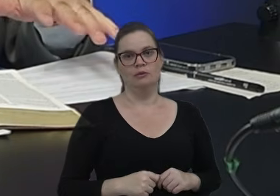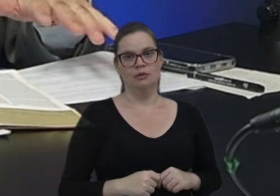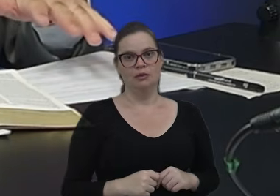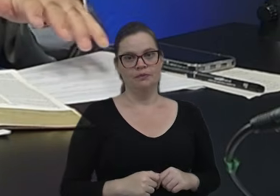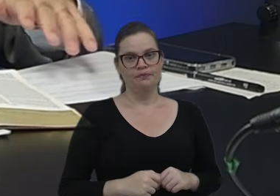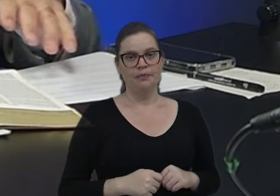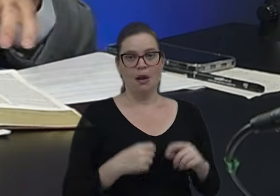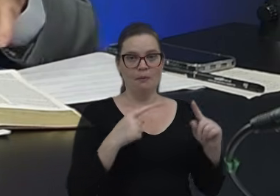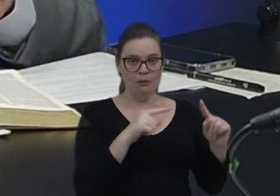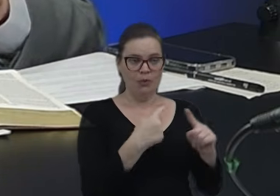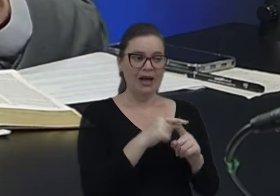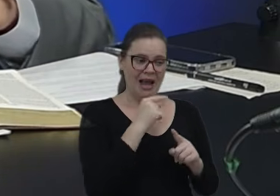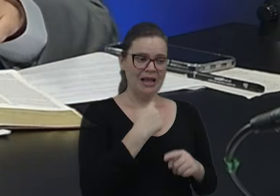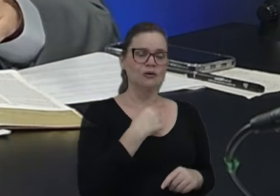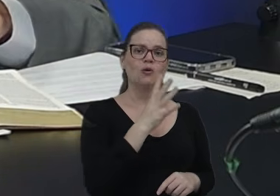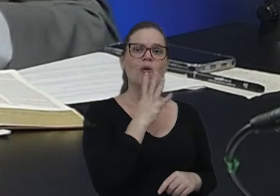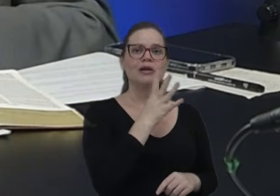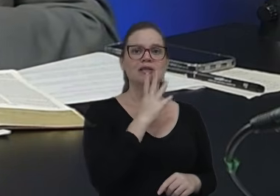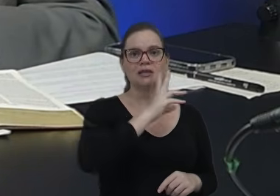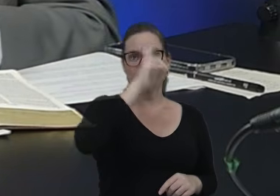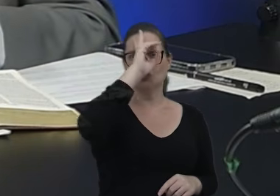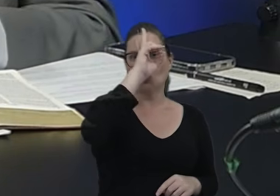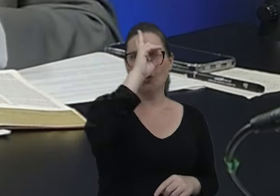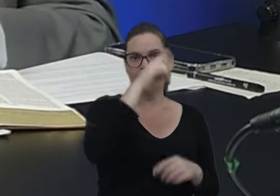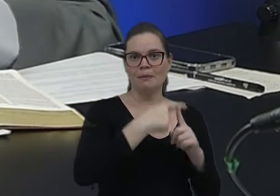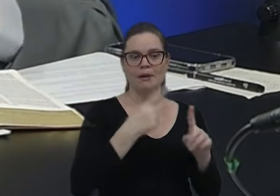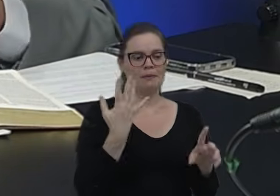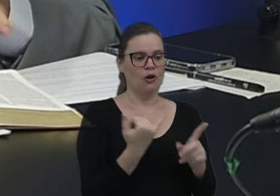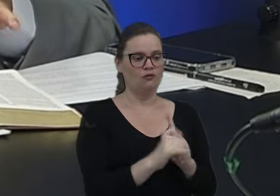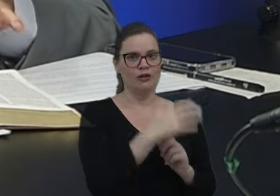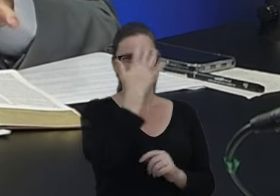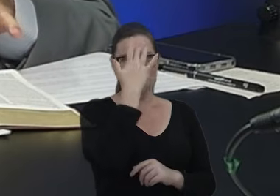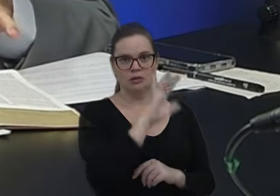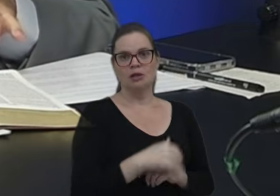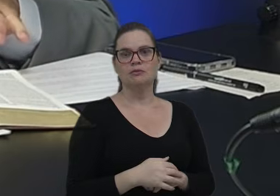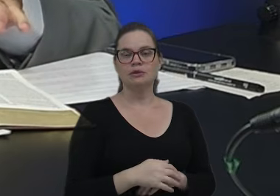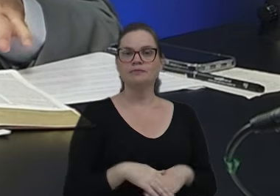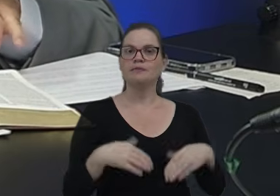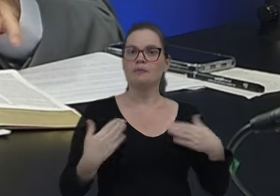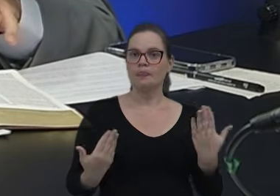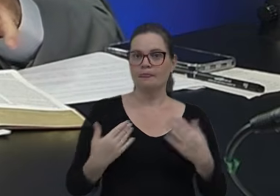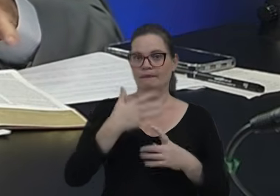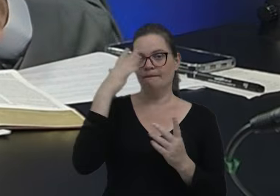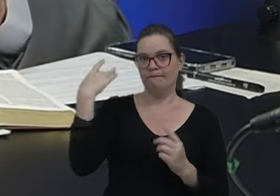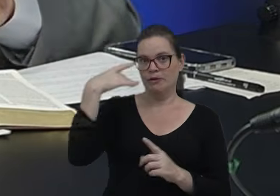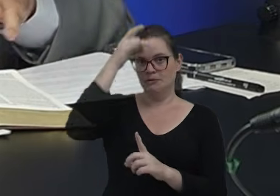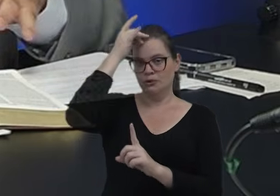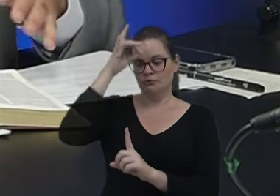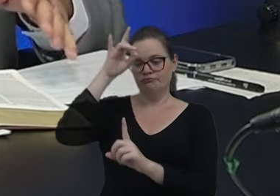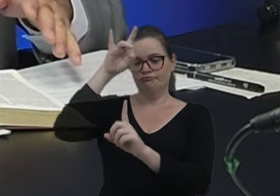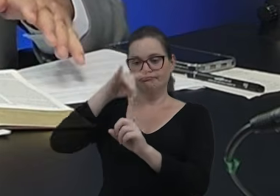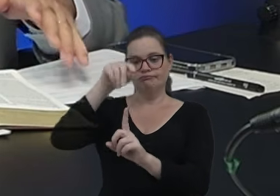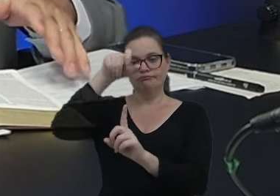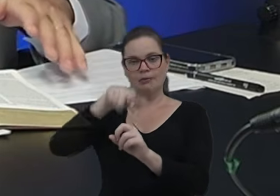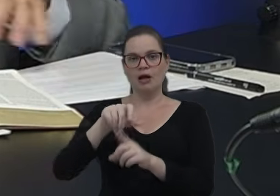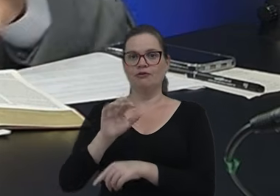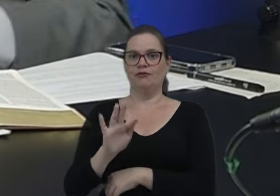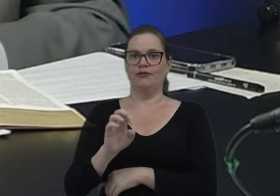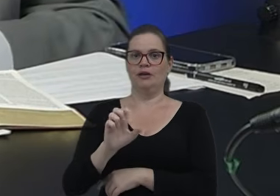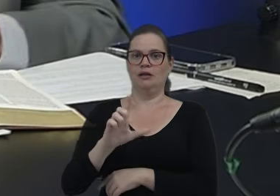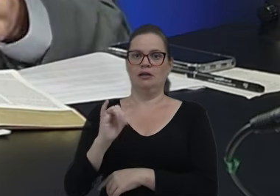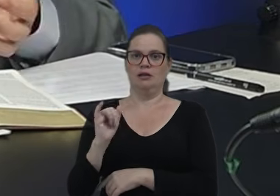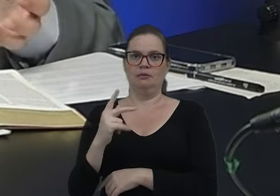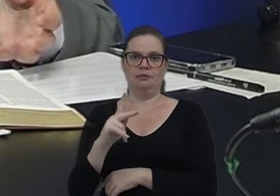do histórico. Ele não tinha alcançado o profético. E o Espírito Santo capacitou Filipe para que ele chegasse ali